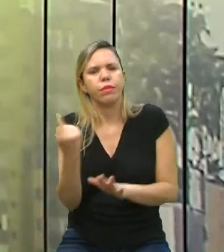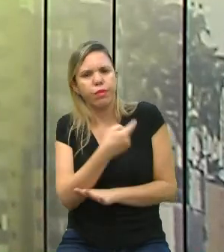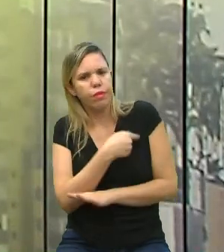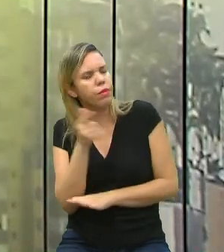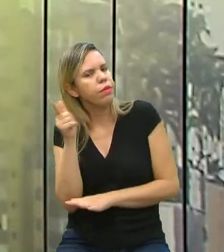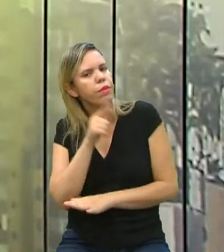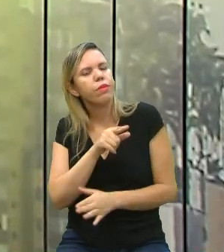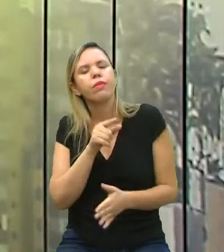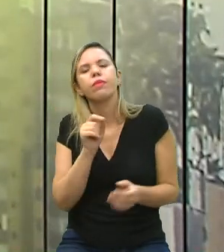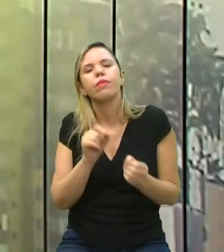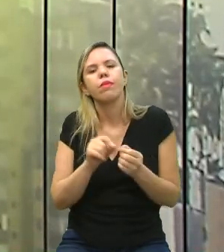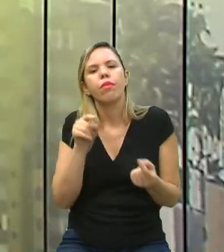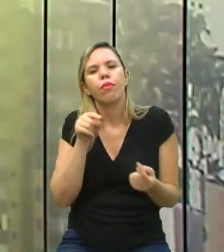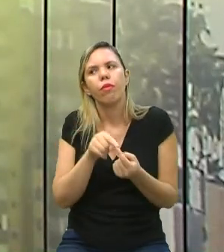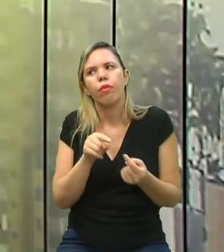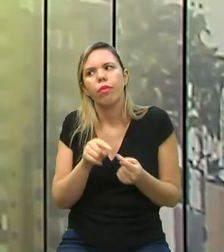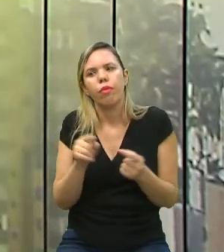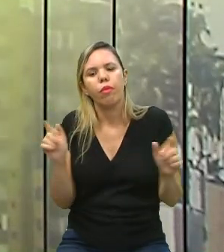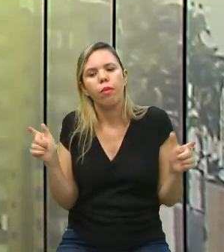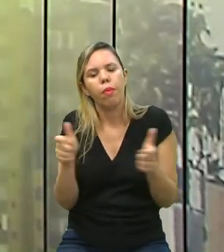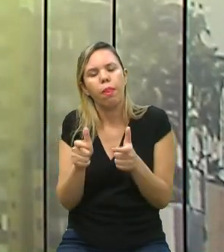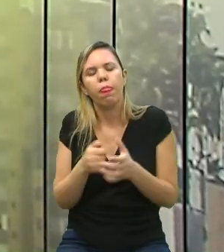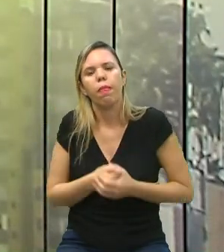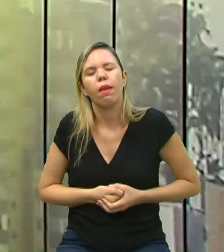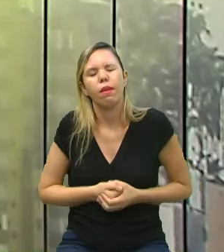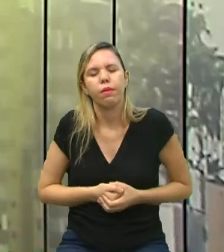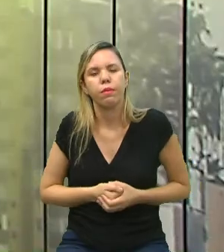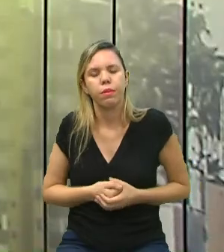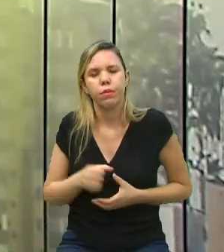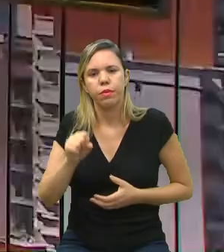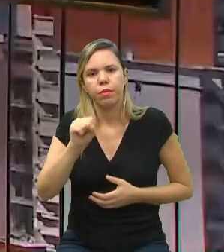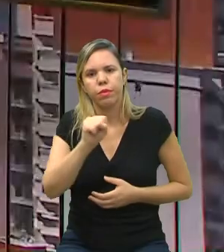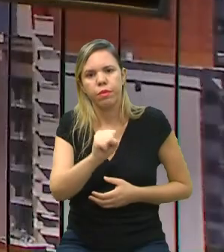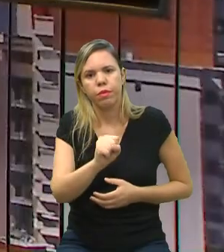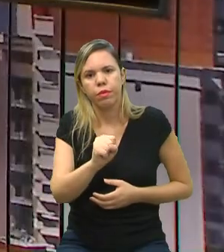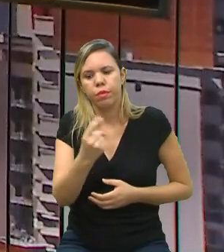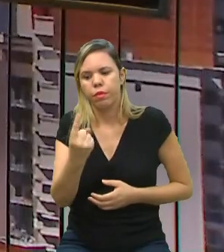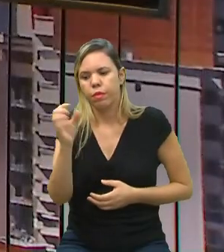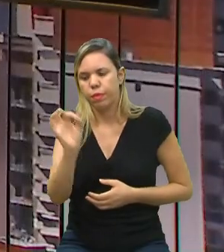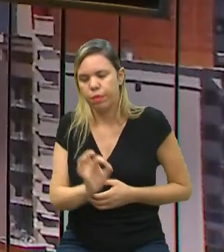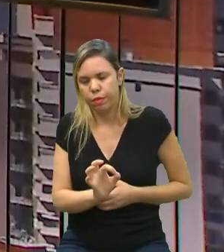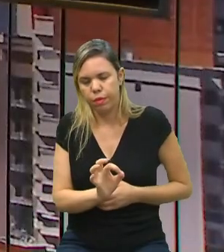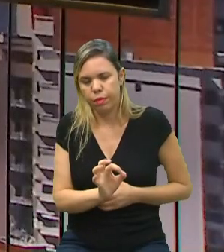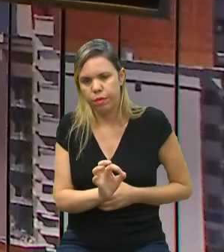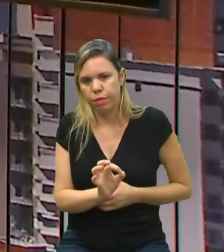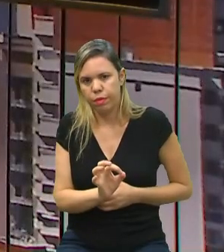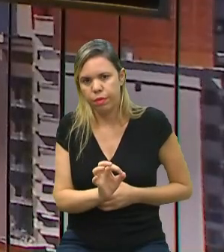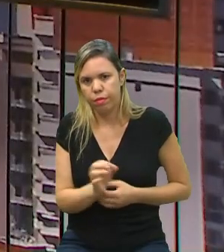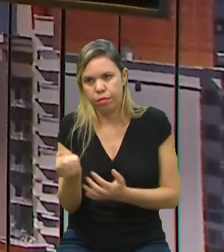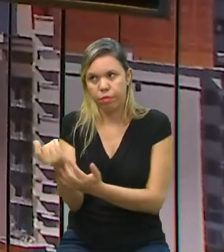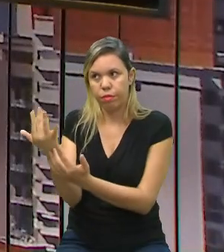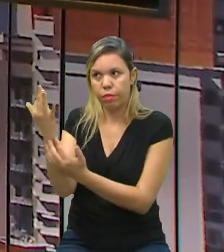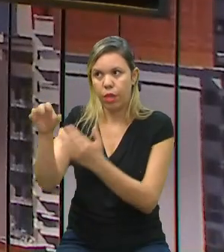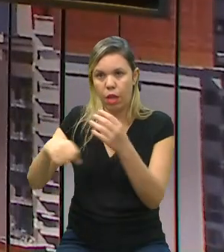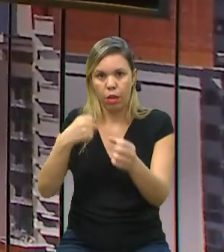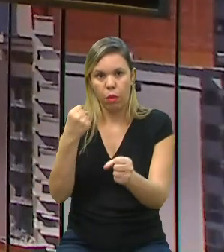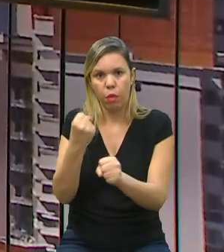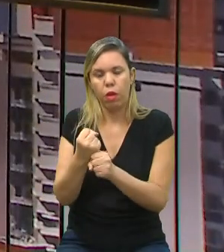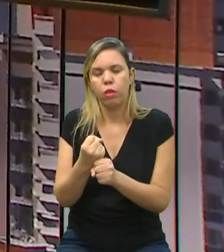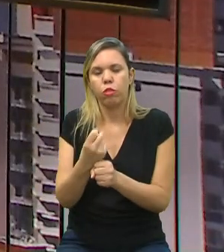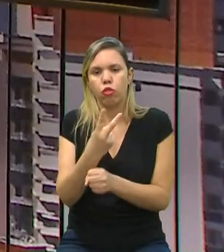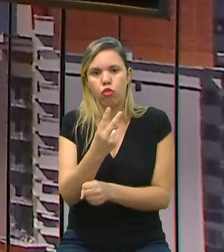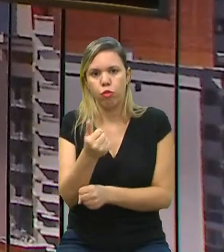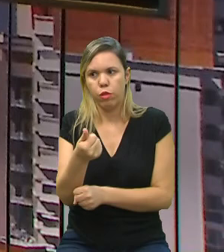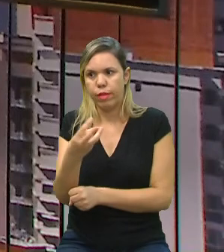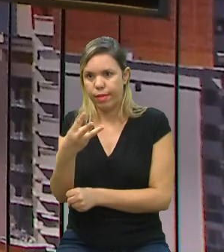de 81% as emissões até o ano de 2030. Né? E você fala que, na verdade, existe